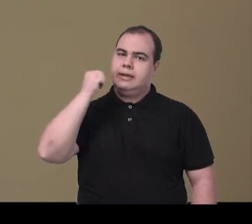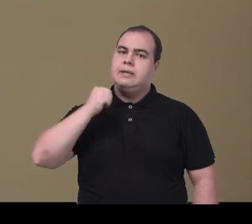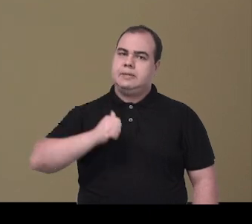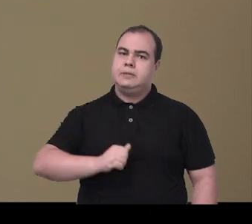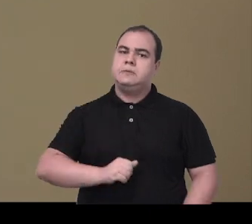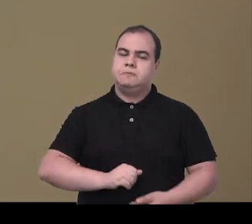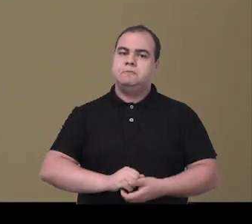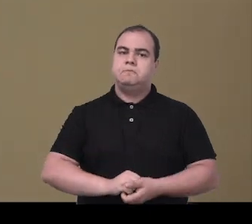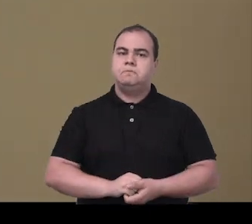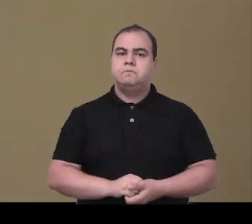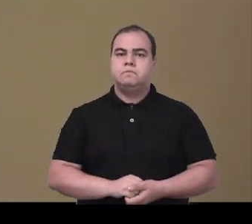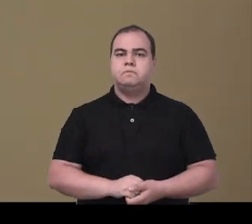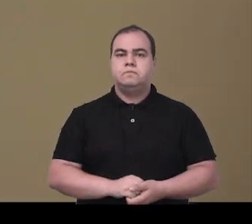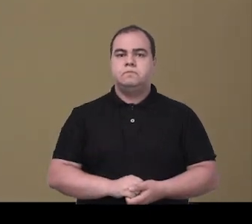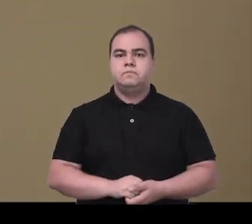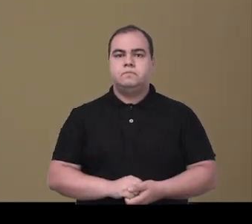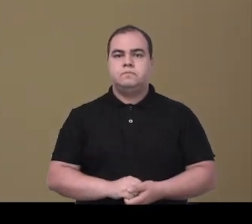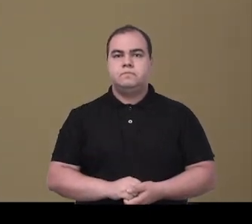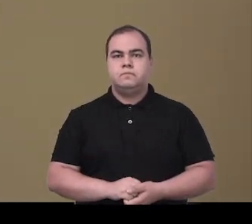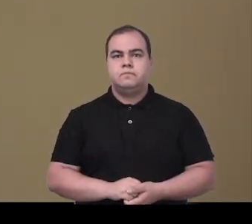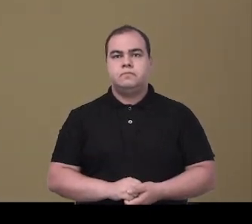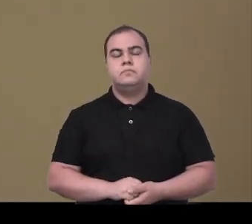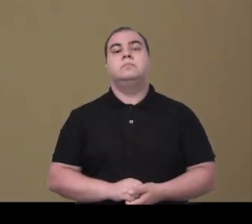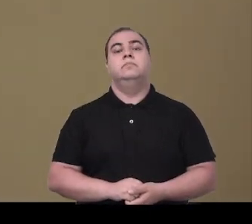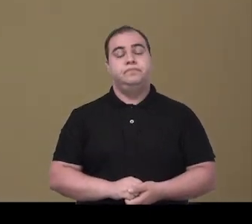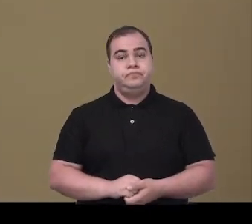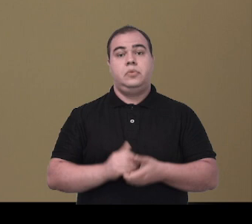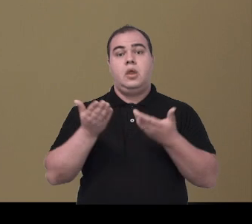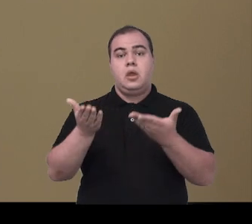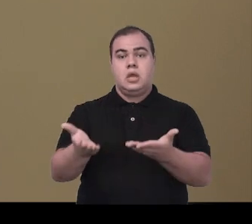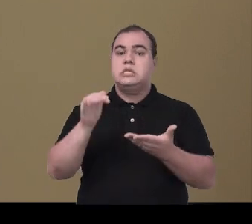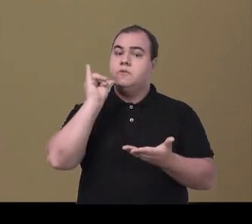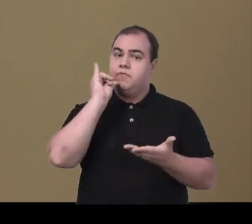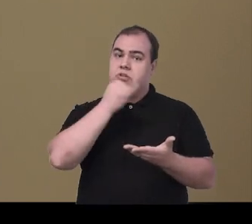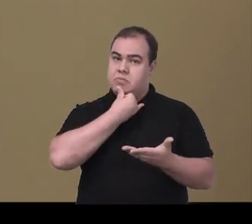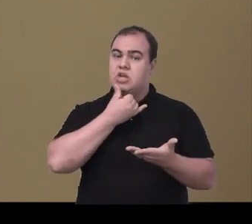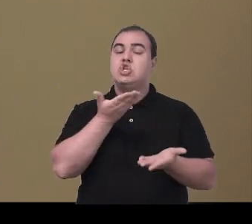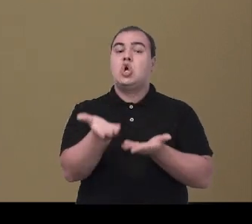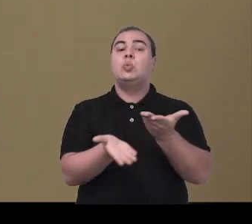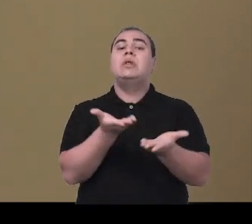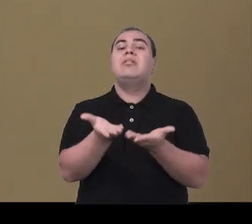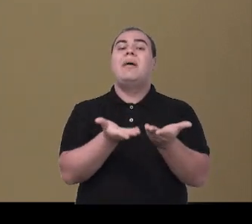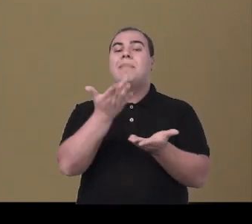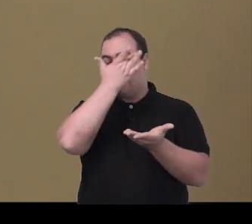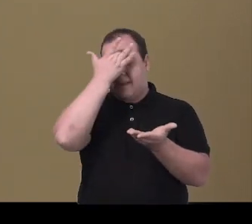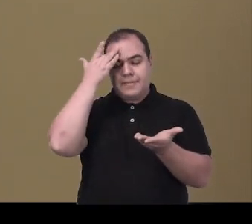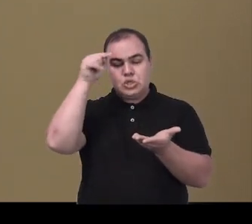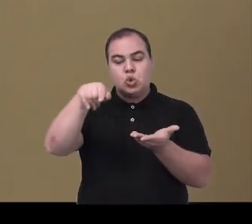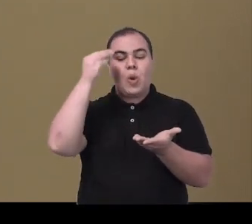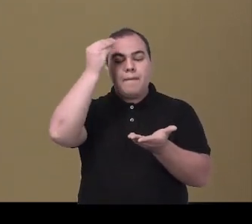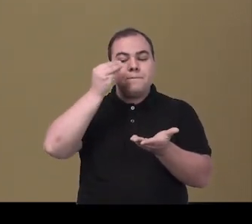branca e cabelos grisalhos caminha em um corredor, em direção a uma porta azul. Infelizmente, era o tratamento que se dava